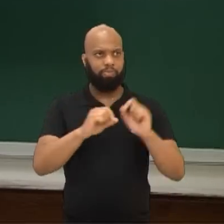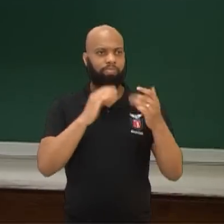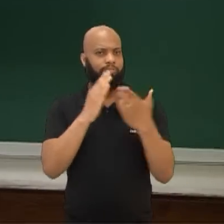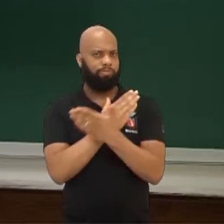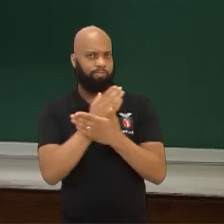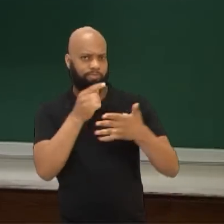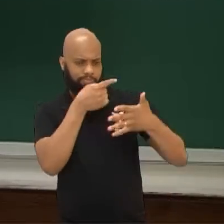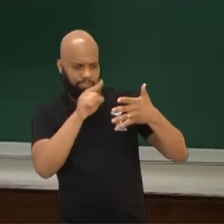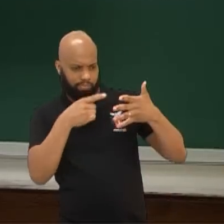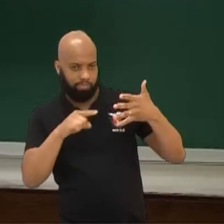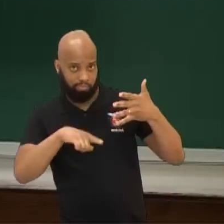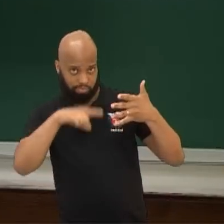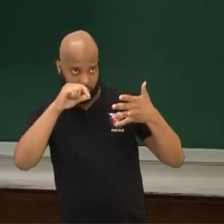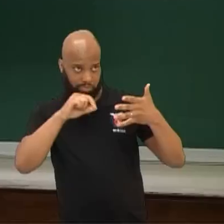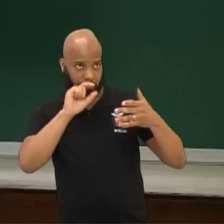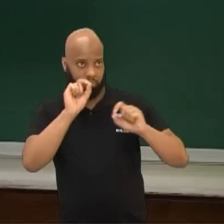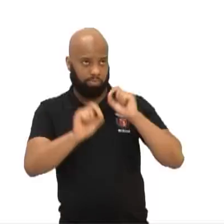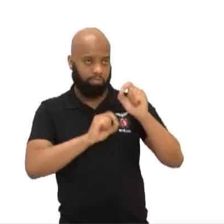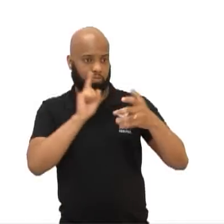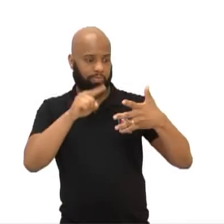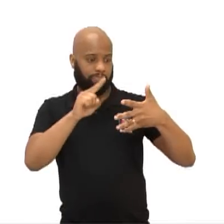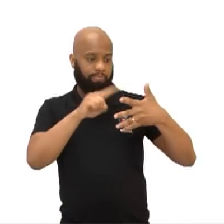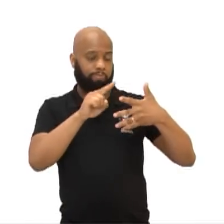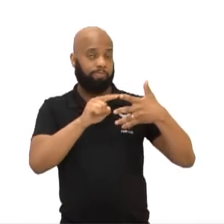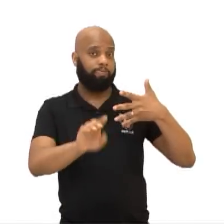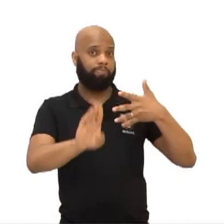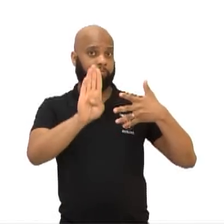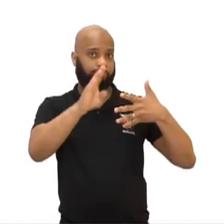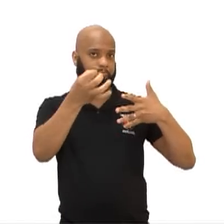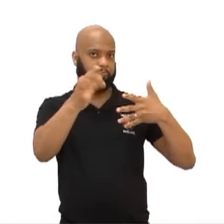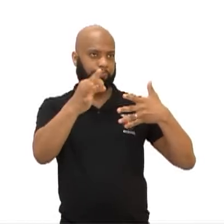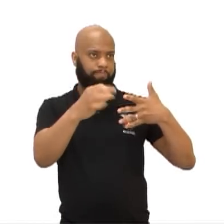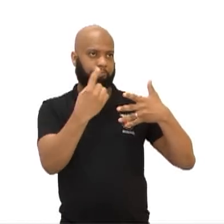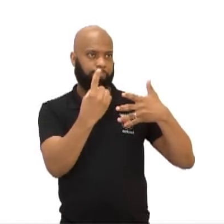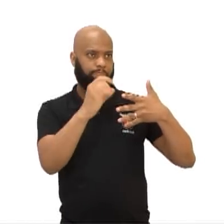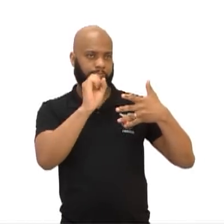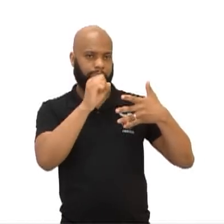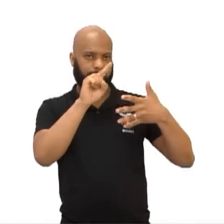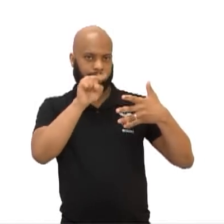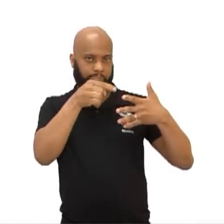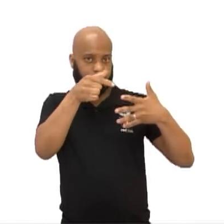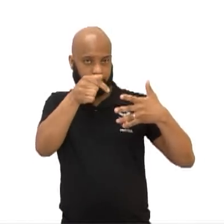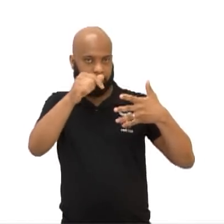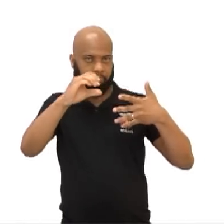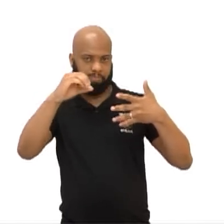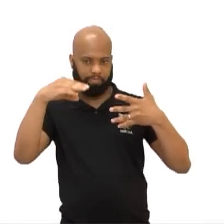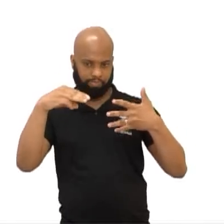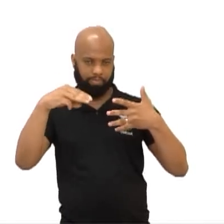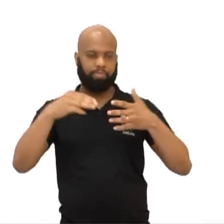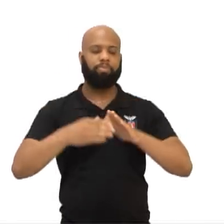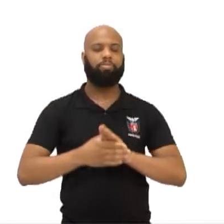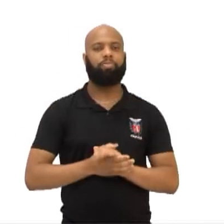algumas alternativas para escolher. Então, a alternativa correta, a resposta correta, letra B,